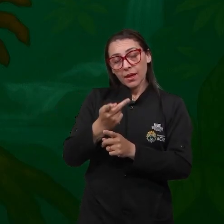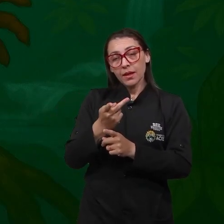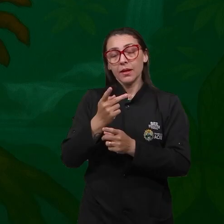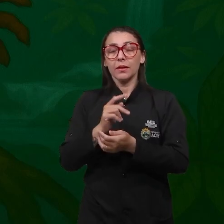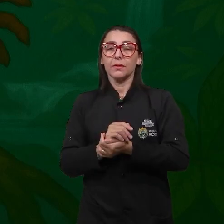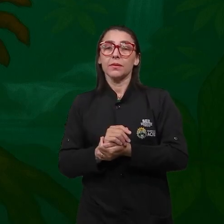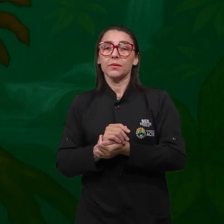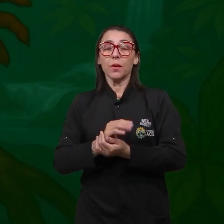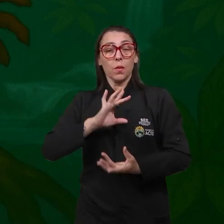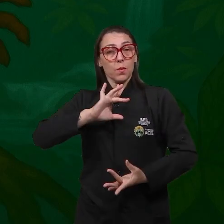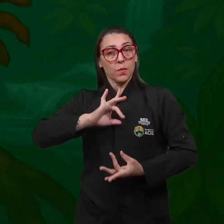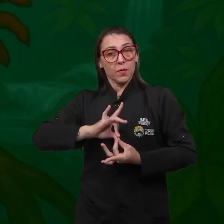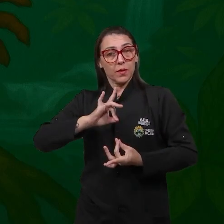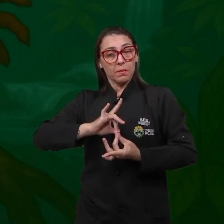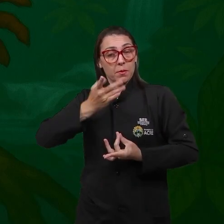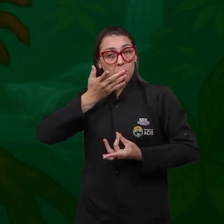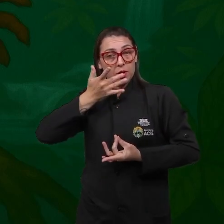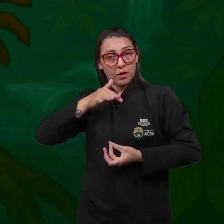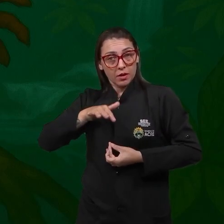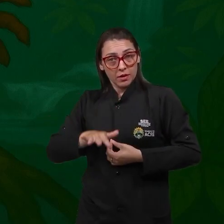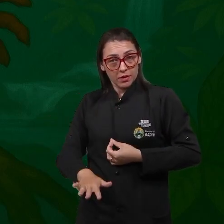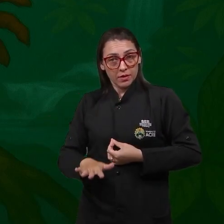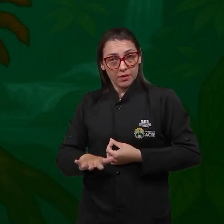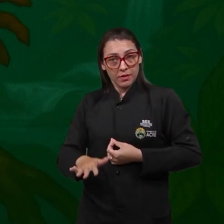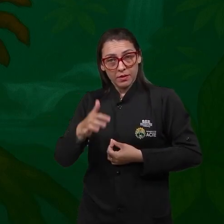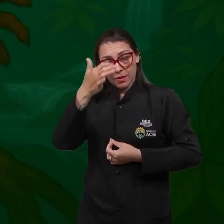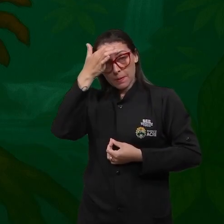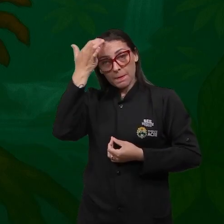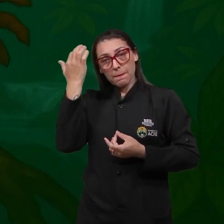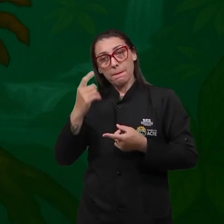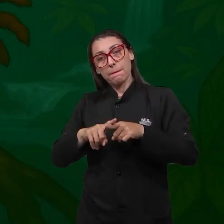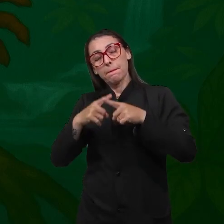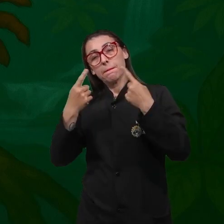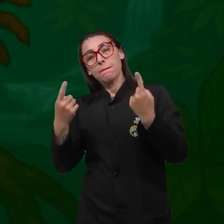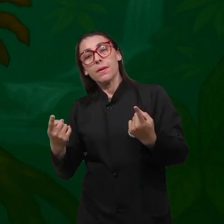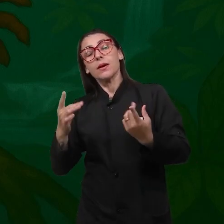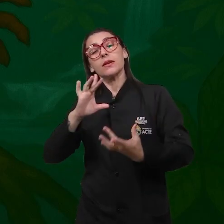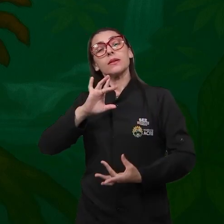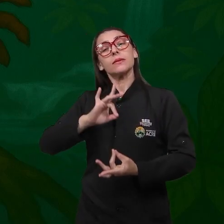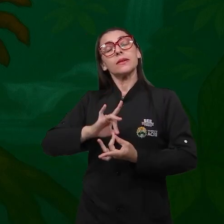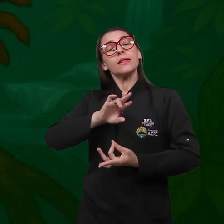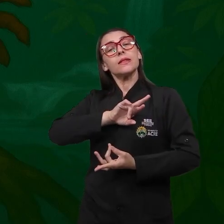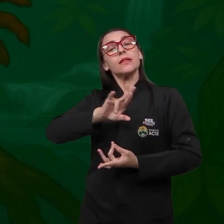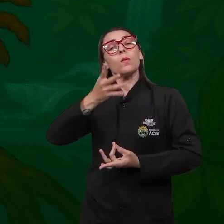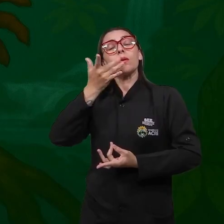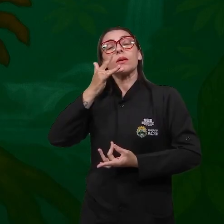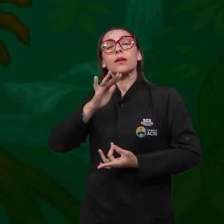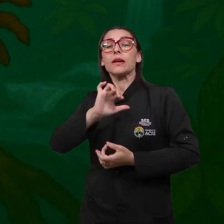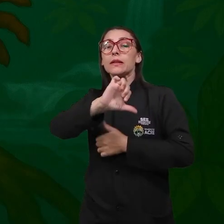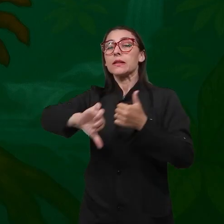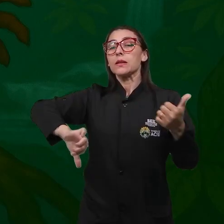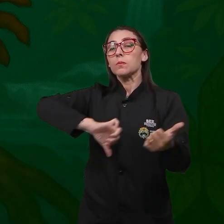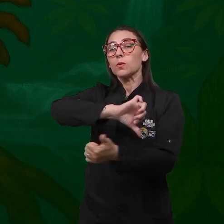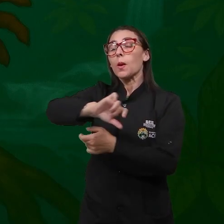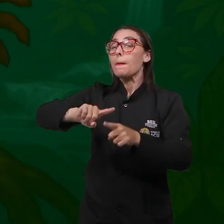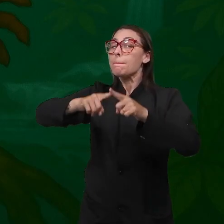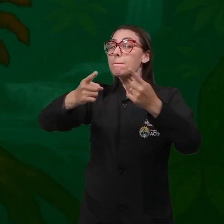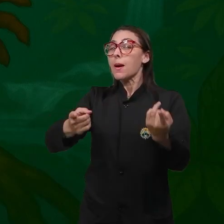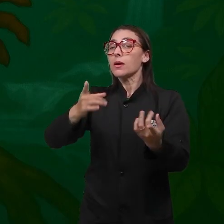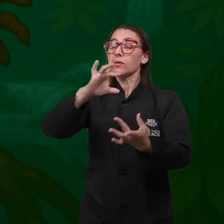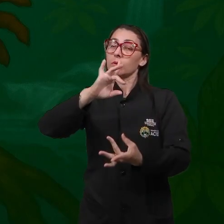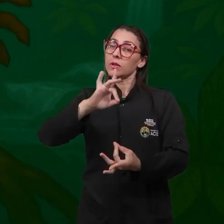um espírito de criança, né? Porém, esse espírito não é uma criança que se transformou, mas já é um